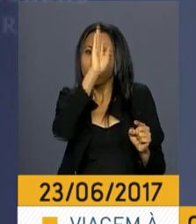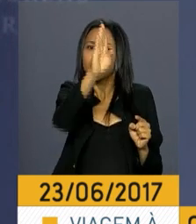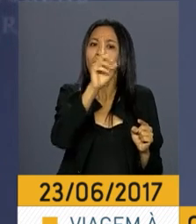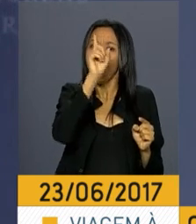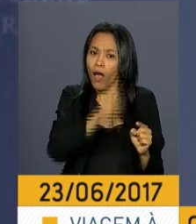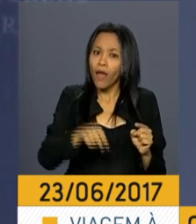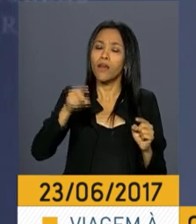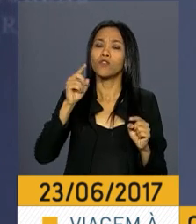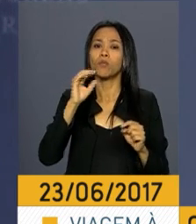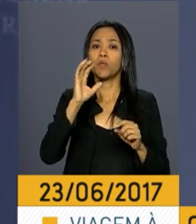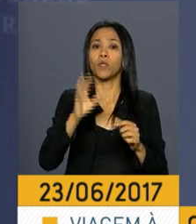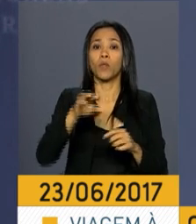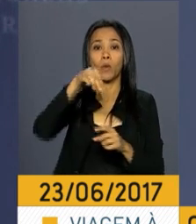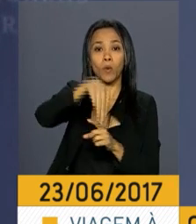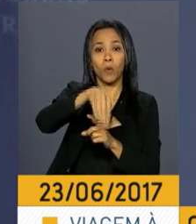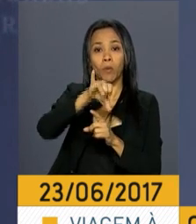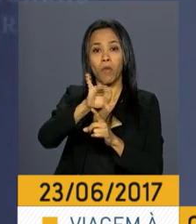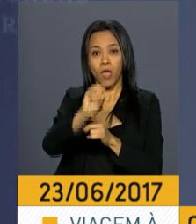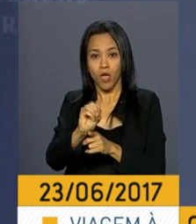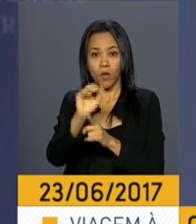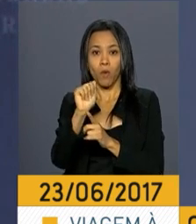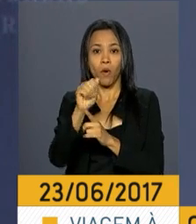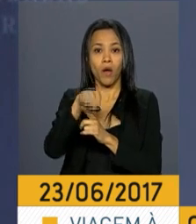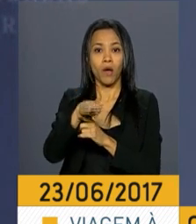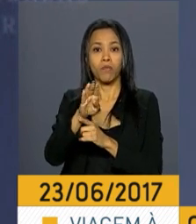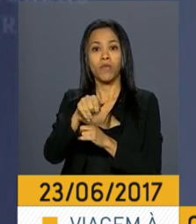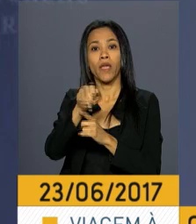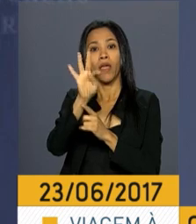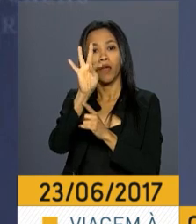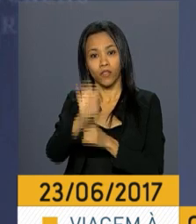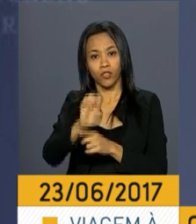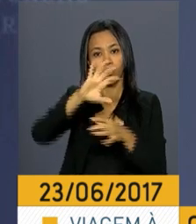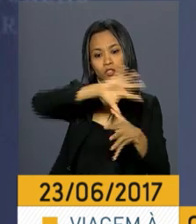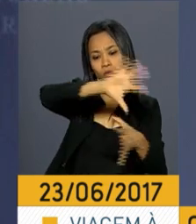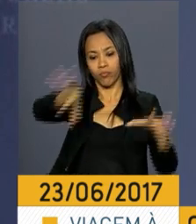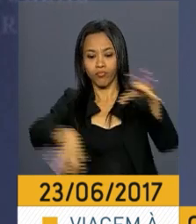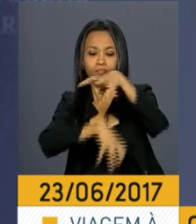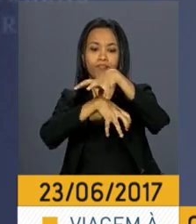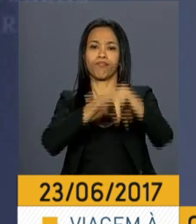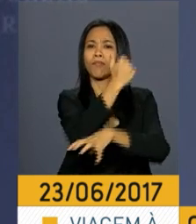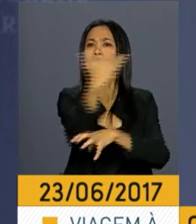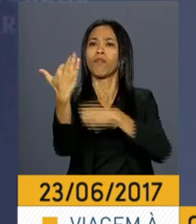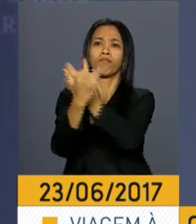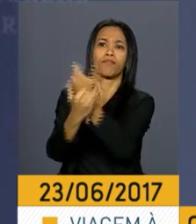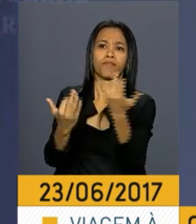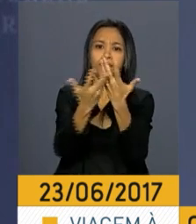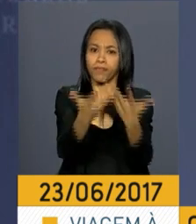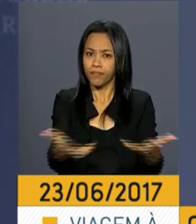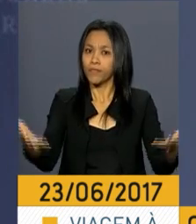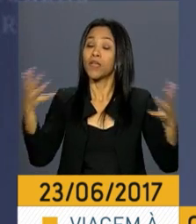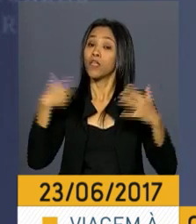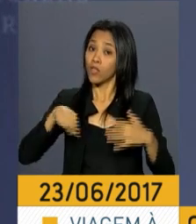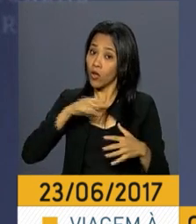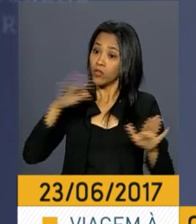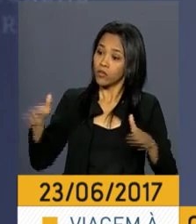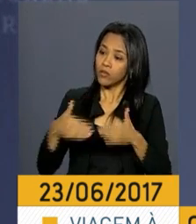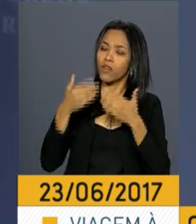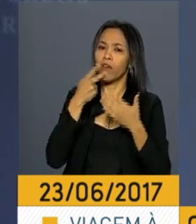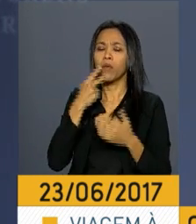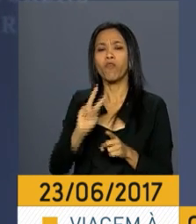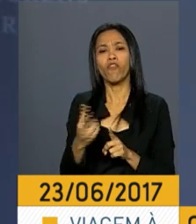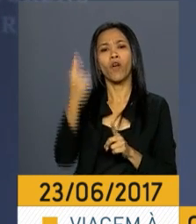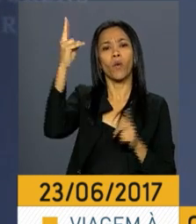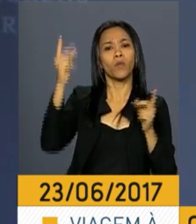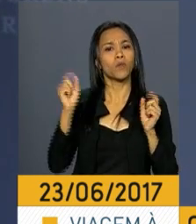do meio ambiente. E nós, aqui, Noruega e Brasil, nós compartilhamos valores, como a democracia e